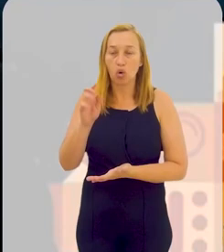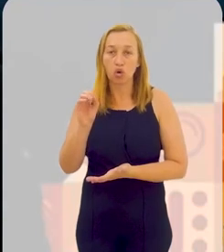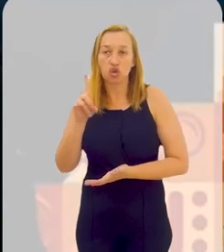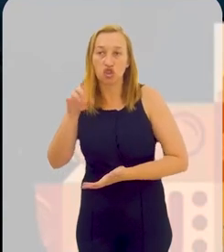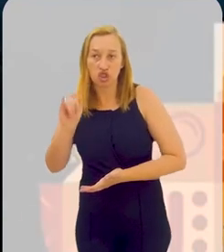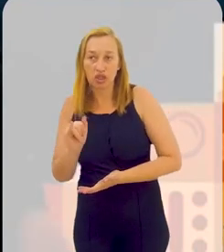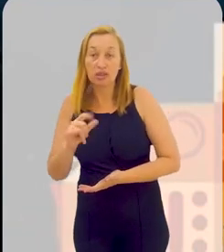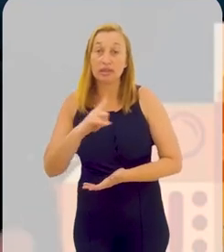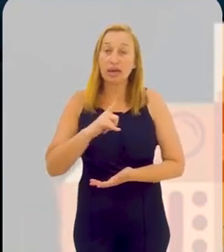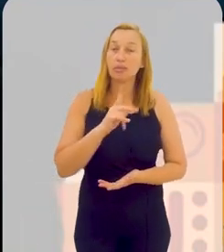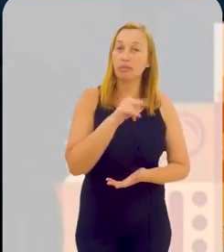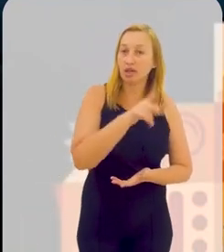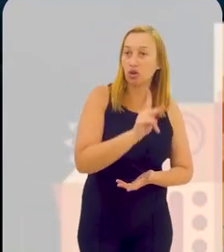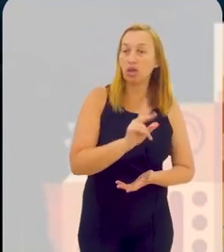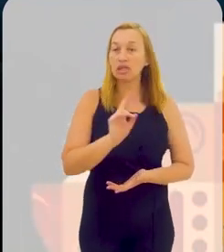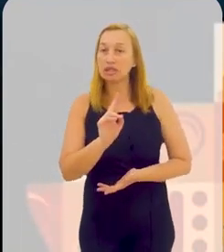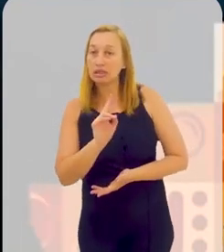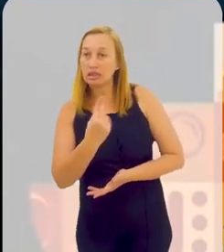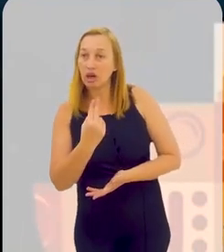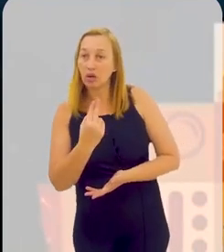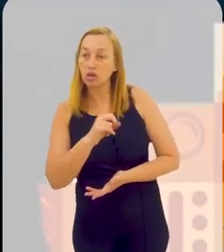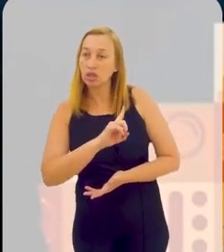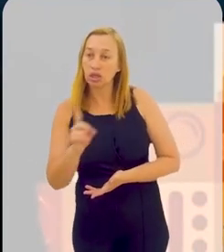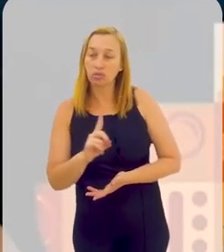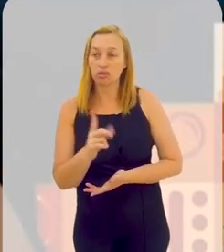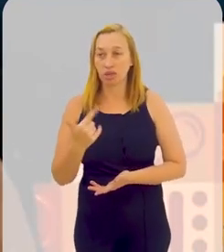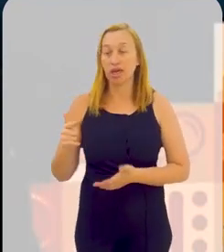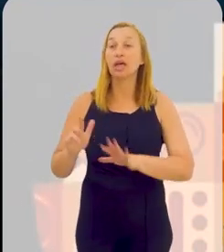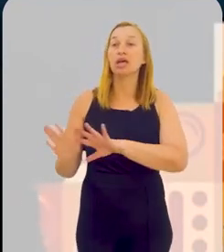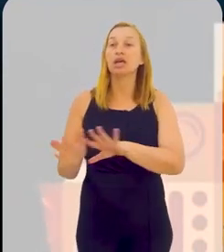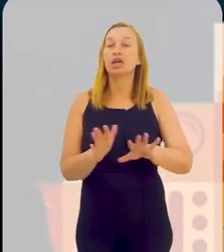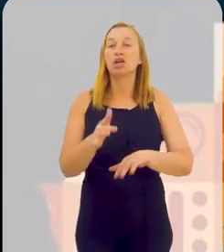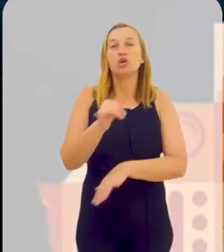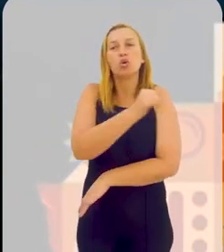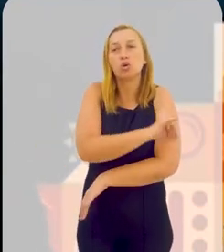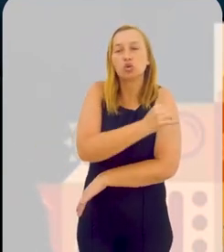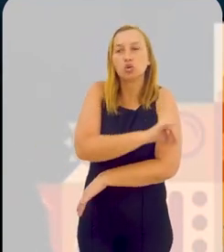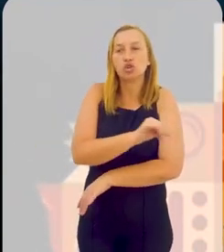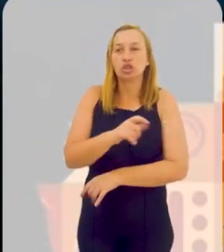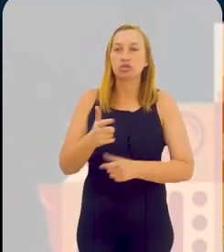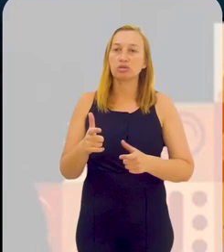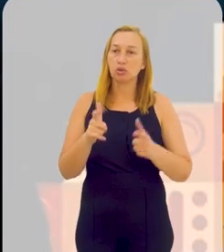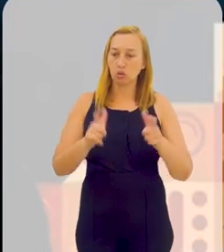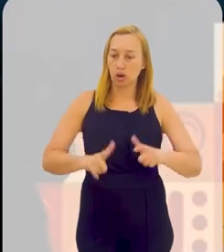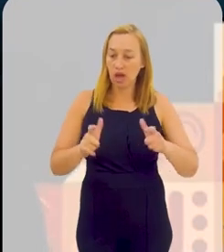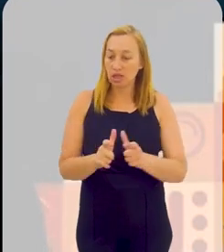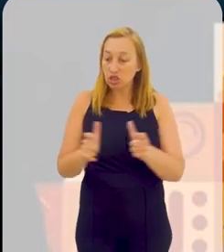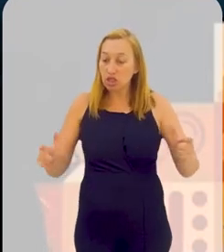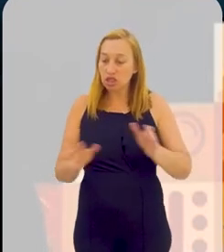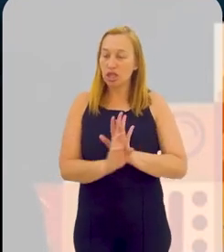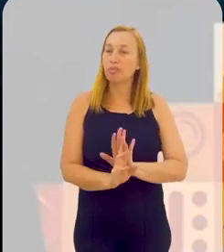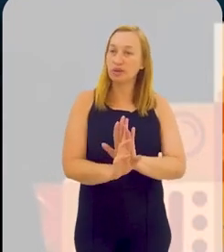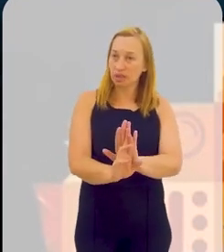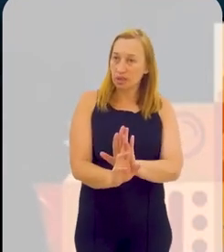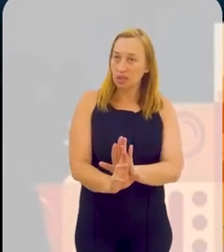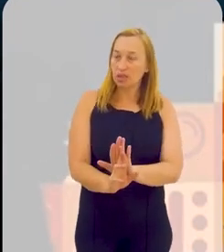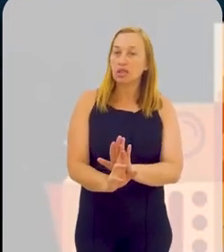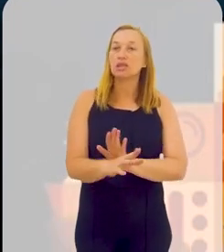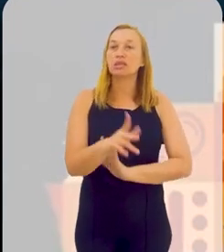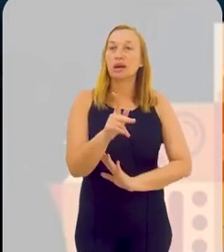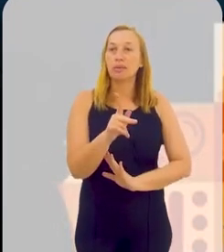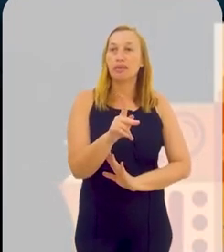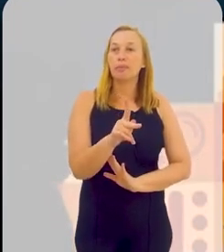né? É onde tem e não tem petróleo. Então, e o Rio de Janeiro ele é aquinhoado com essas reservas grandes, né,